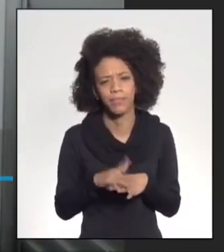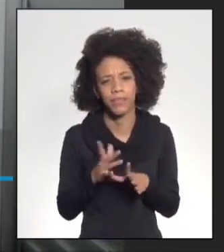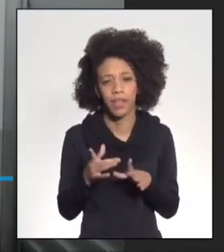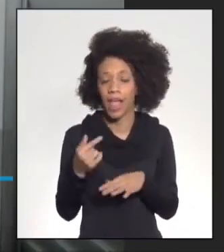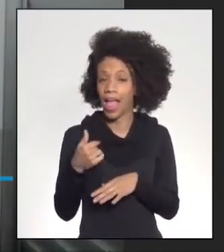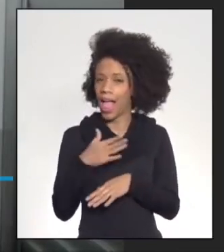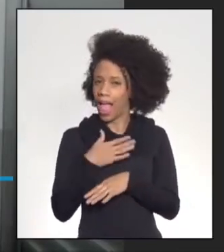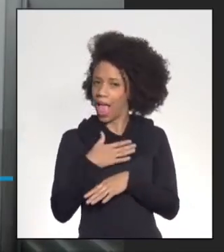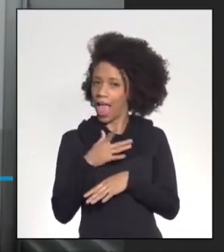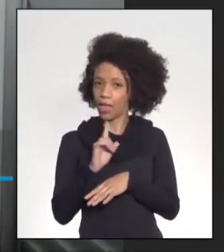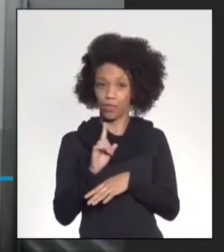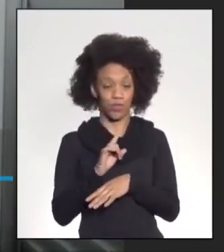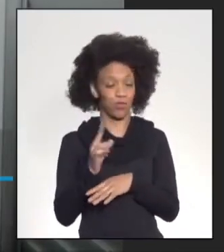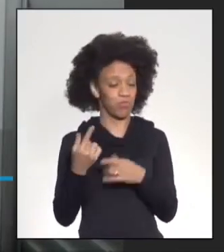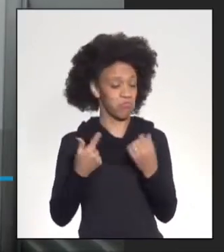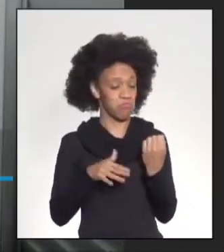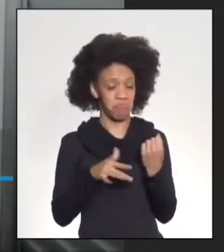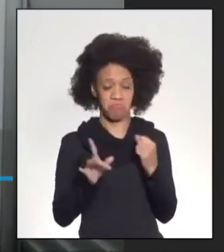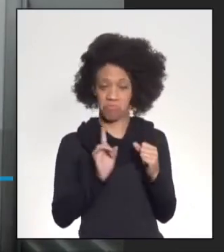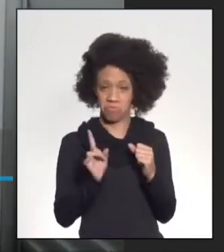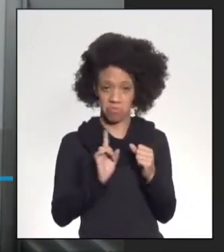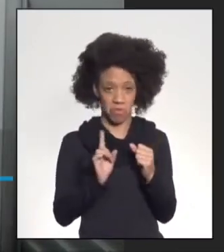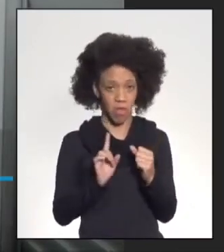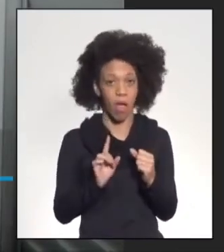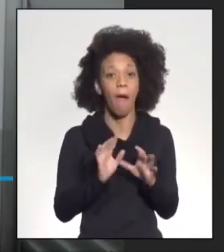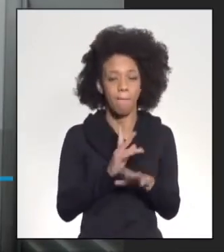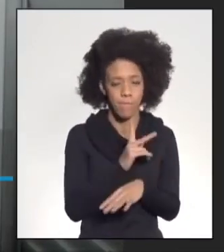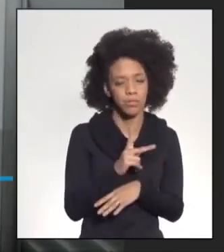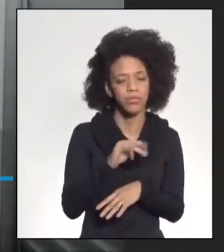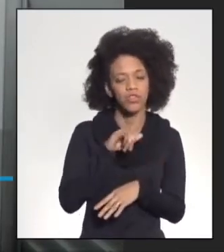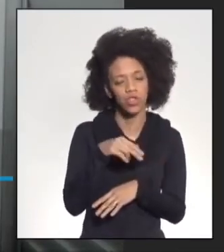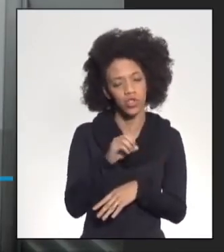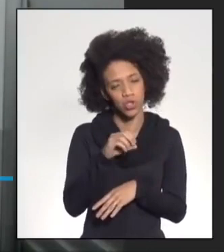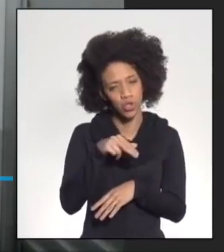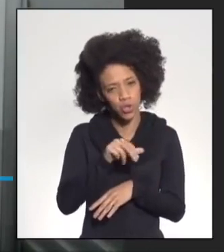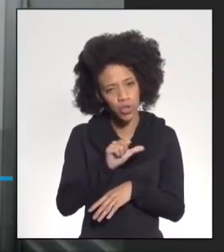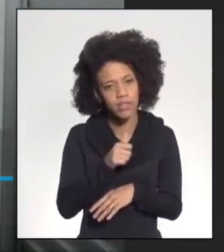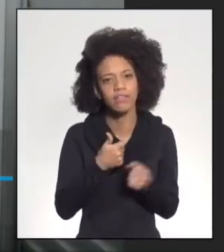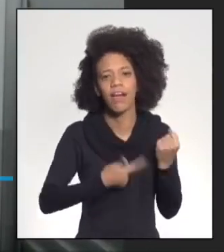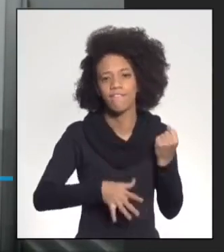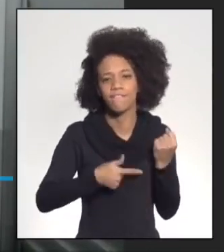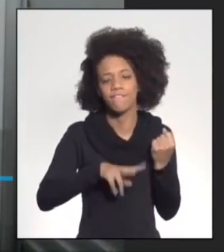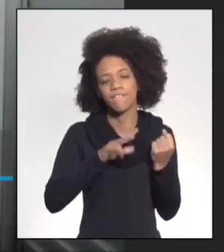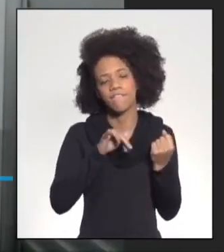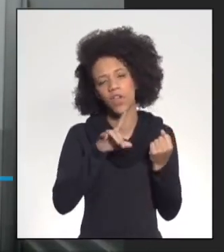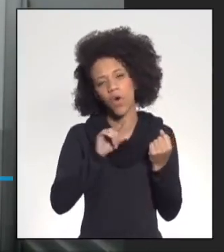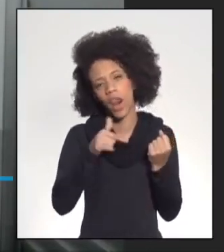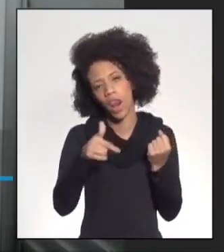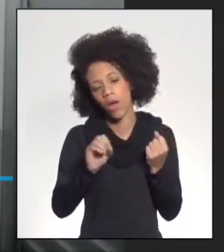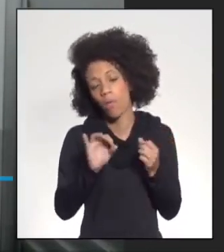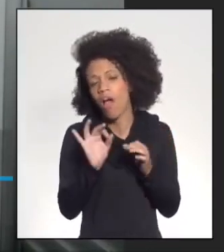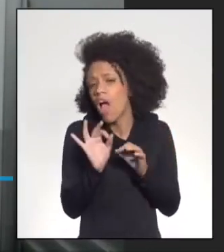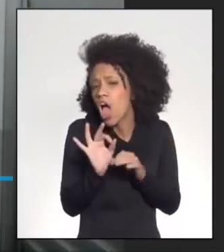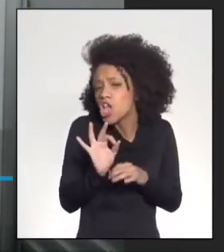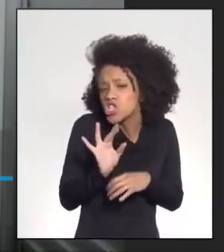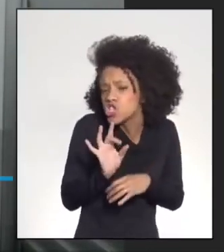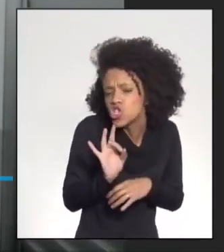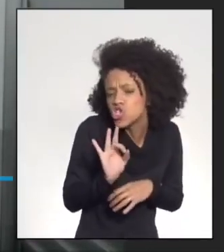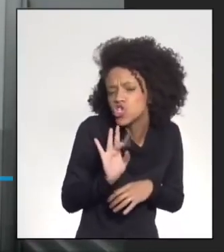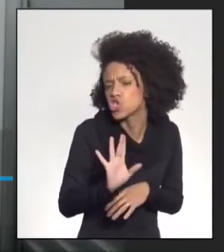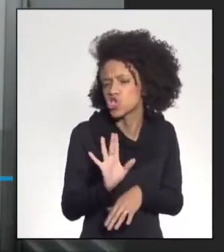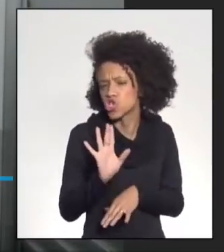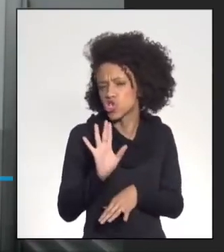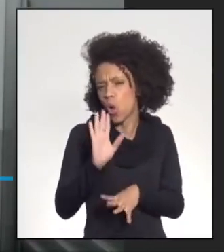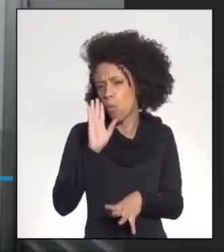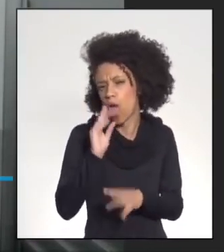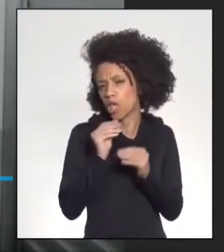não toca nenhum instrumento, o professor Jonas toca violão. Essa aula que a gente está passando hoje é só um pequeno recorte, assim, é